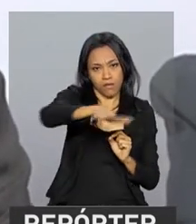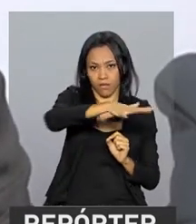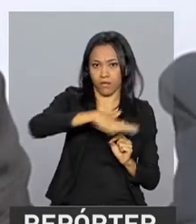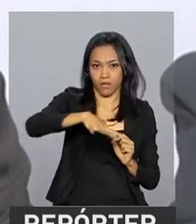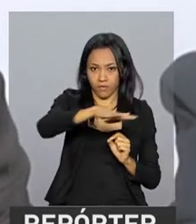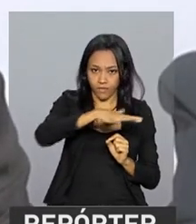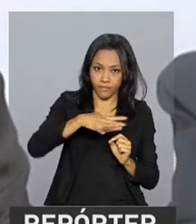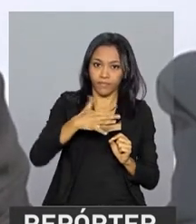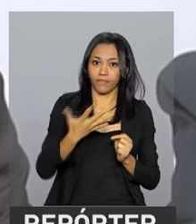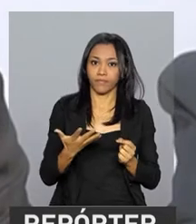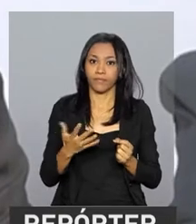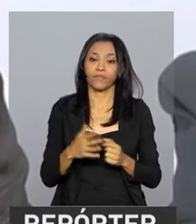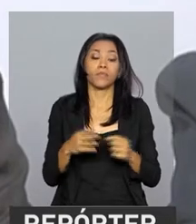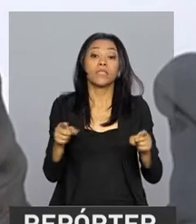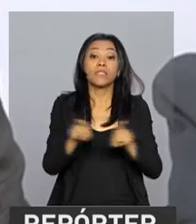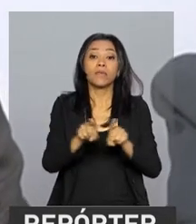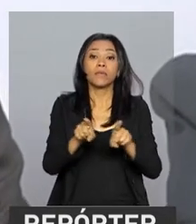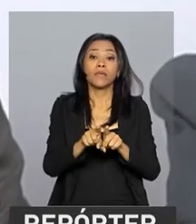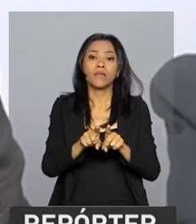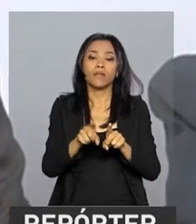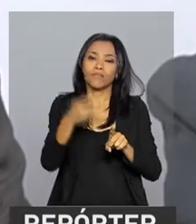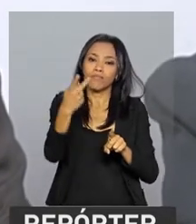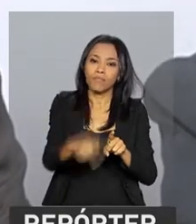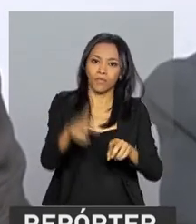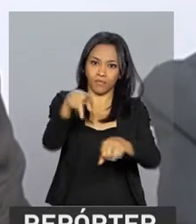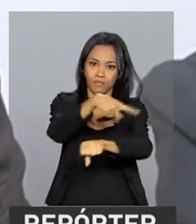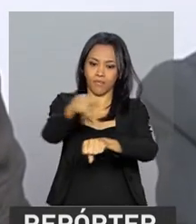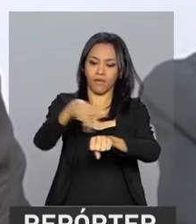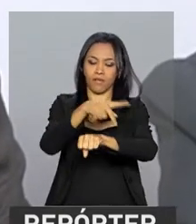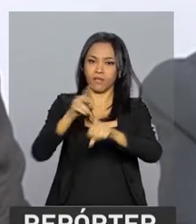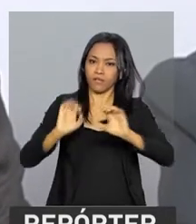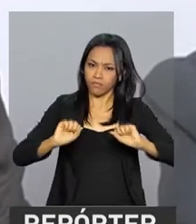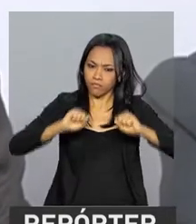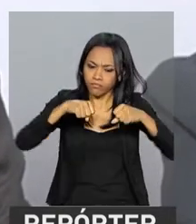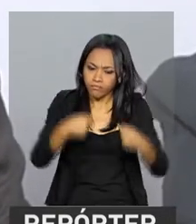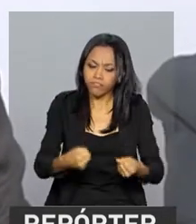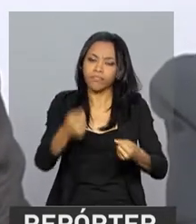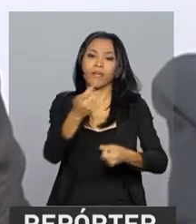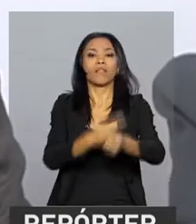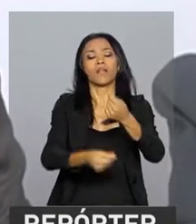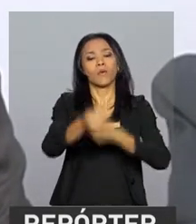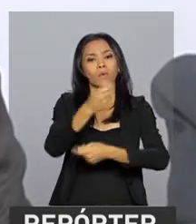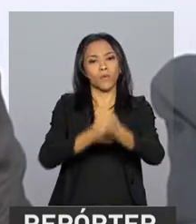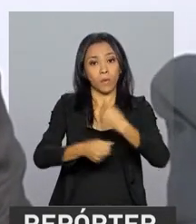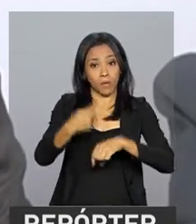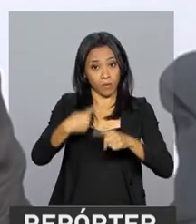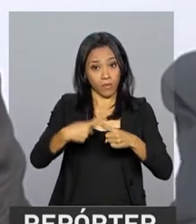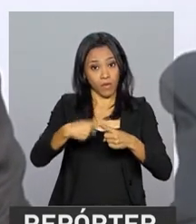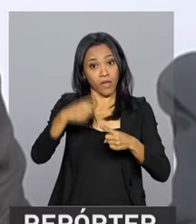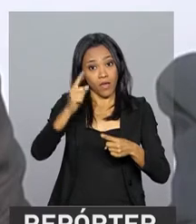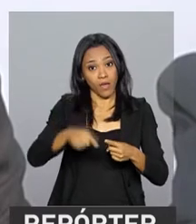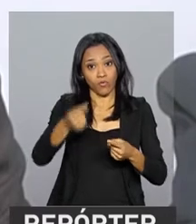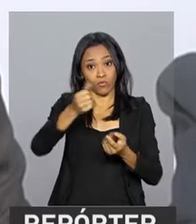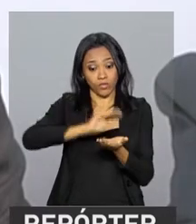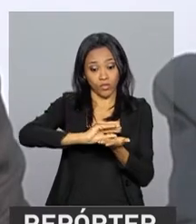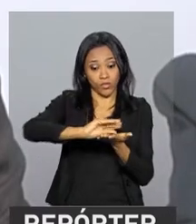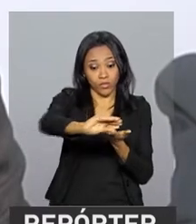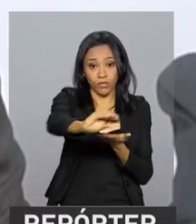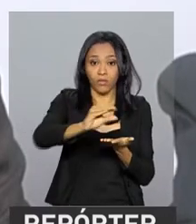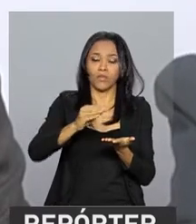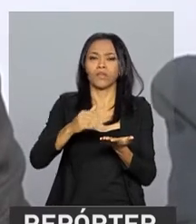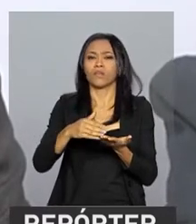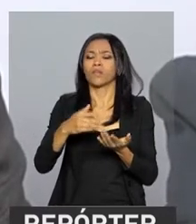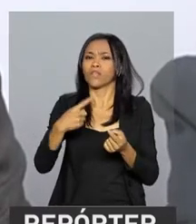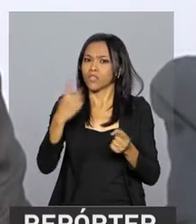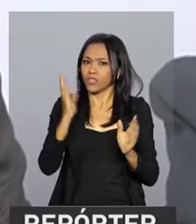área de transmissão, como também no próprio país, na retomada da economia, porque são investimentos de longo prazo. Você